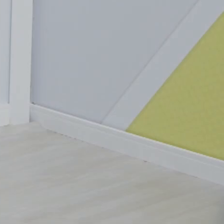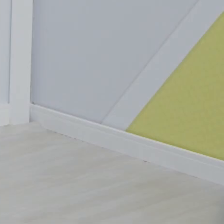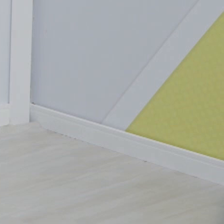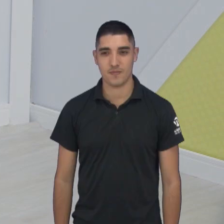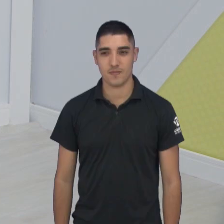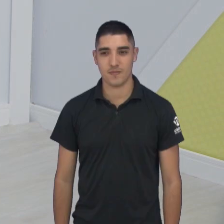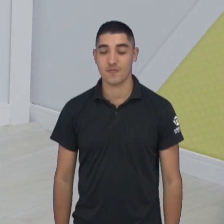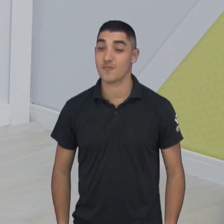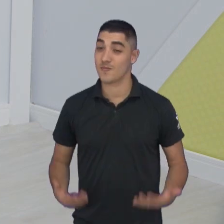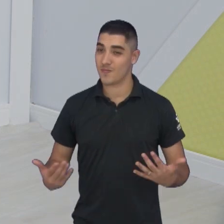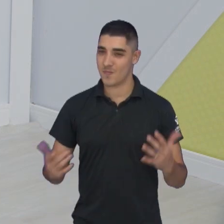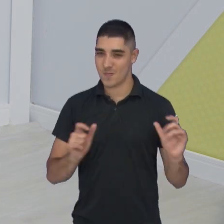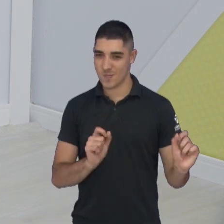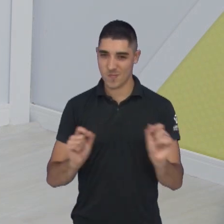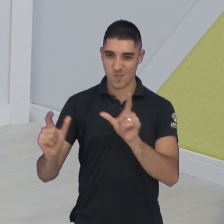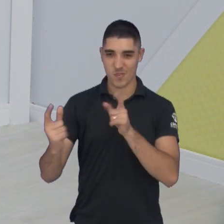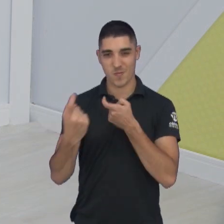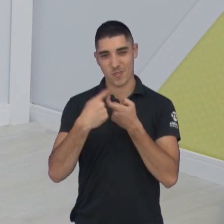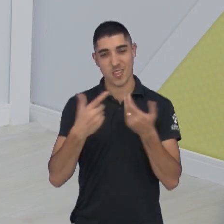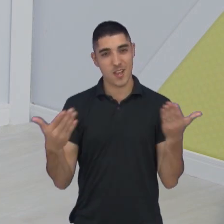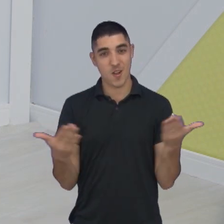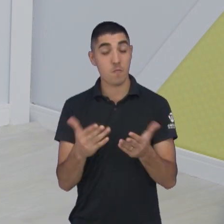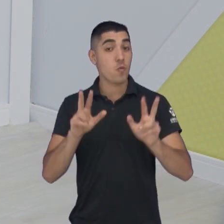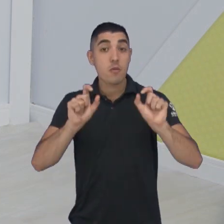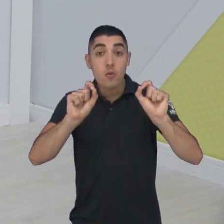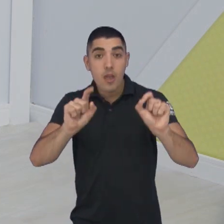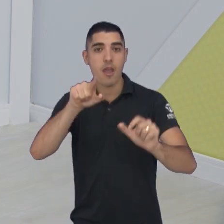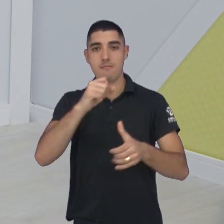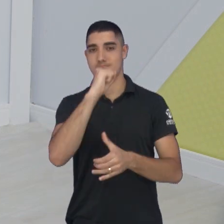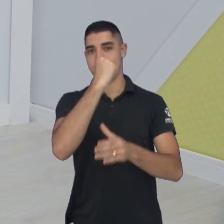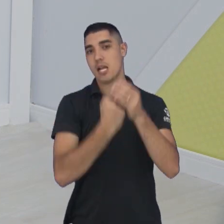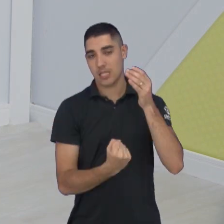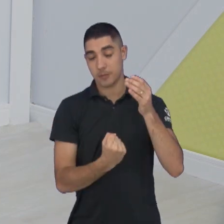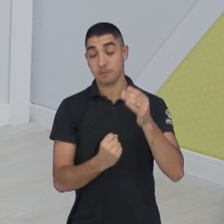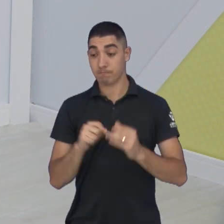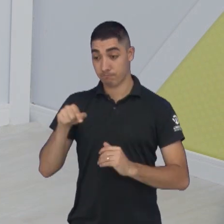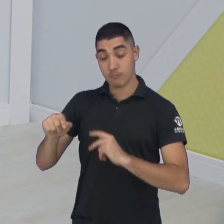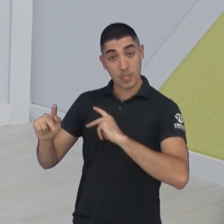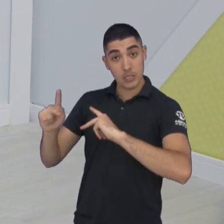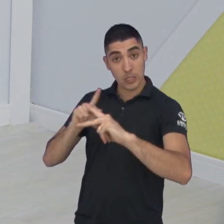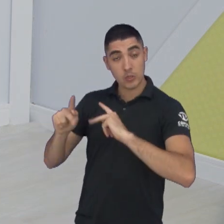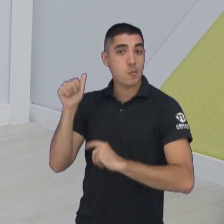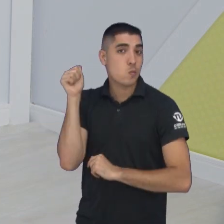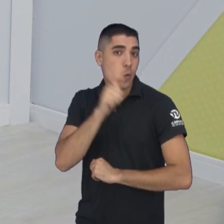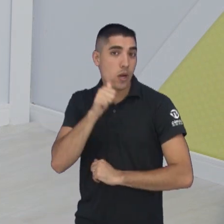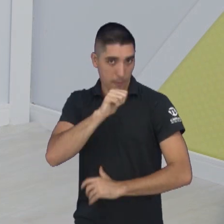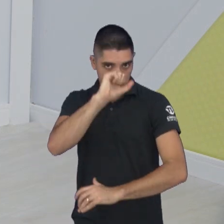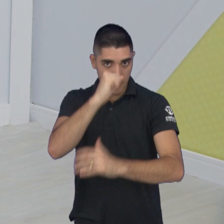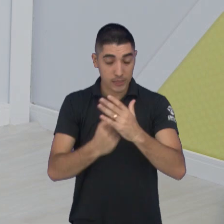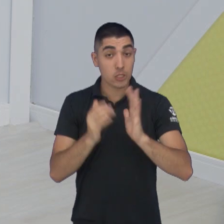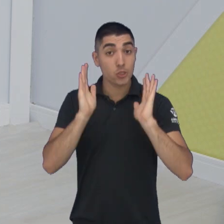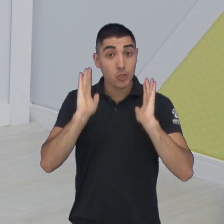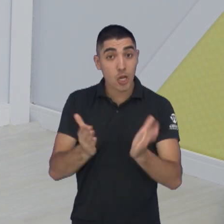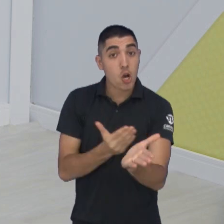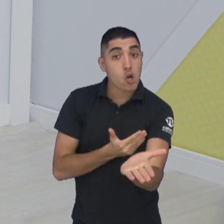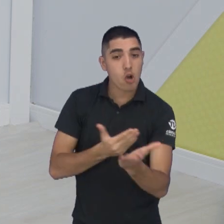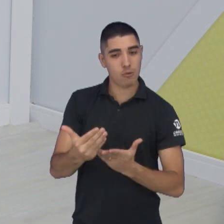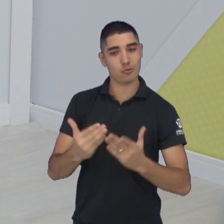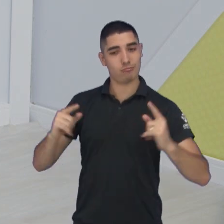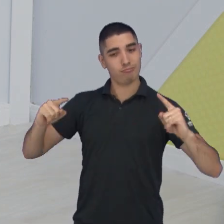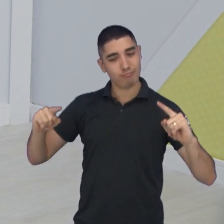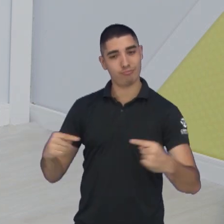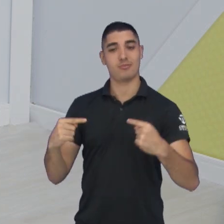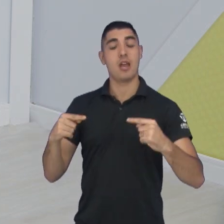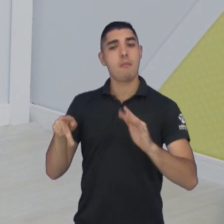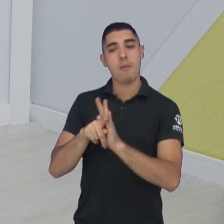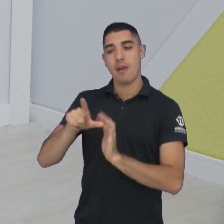Muito bem, estamos de volta com a Hora do Esporte, falando agora de basquetebol. São José Basquetebol Feminino estreou com vitória na LBF,